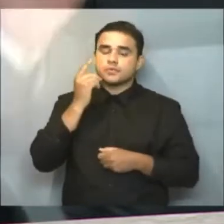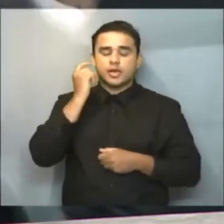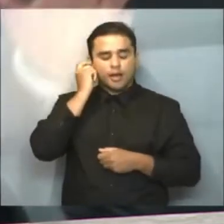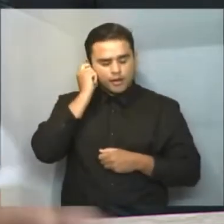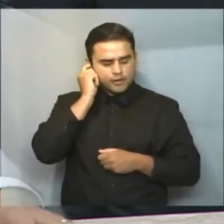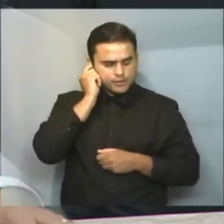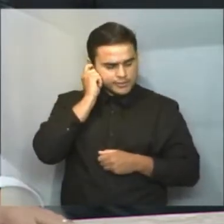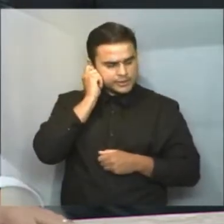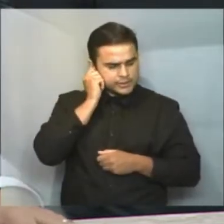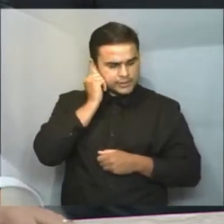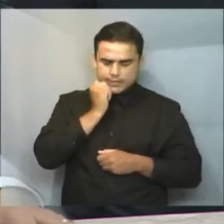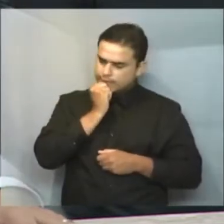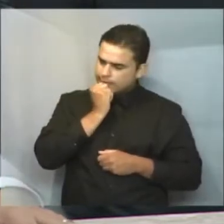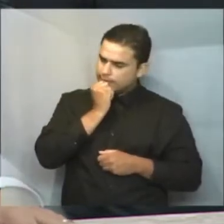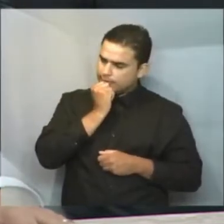Presta atenção.